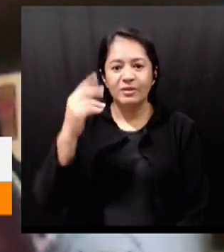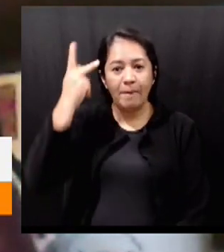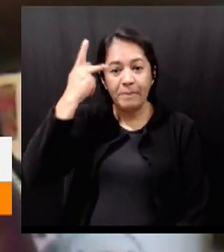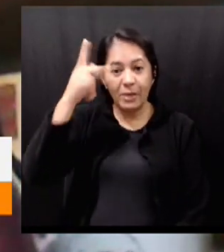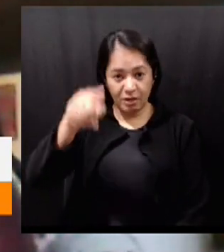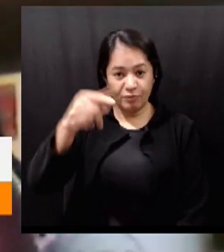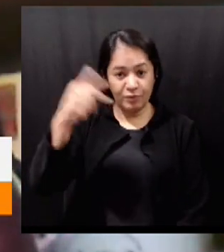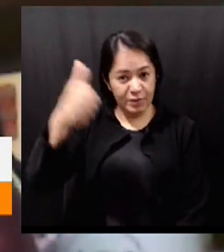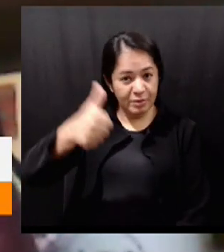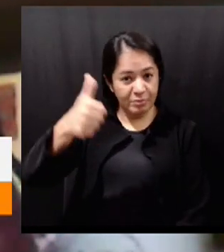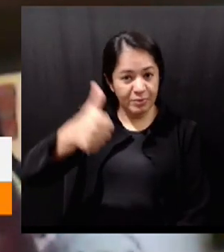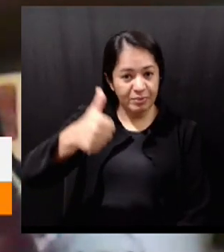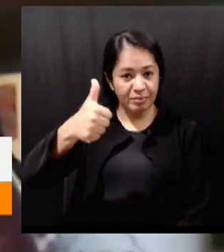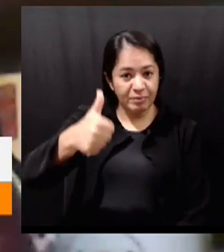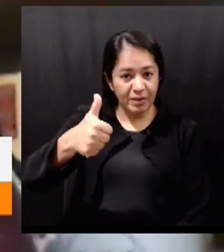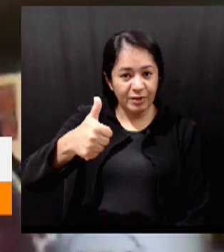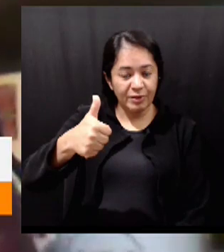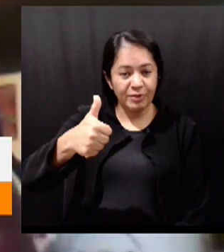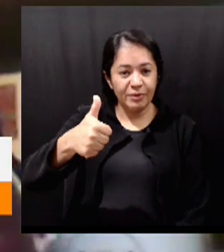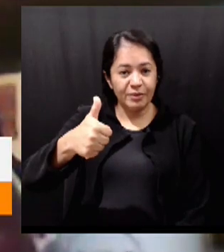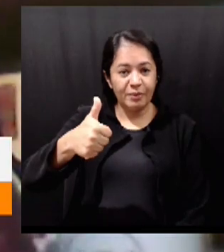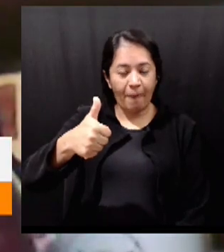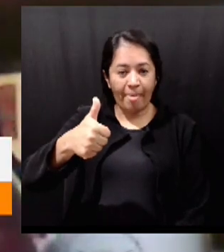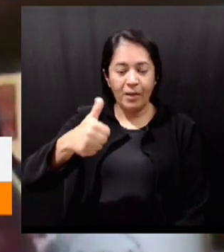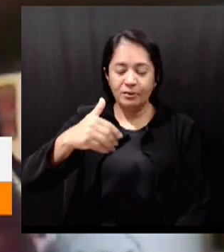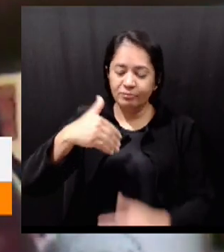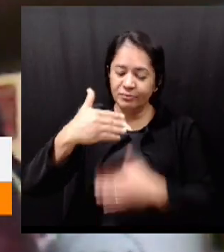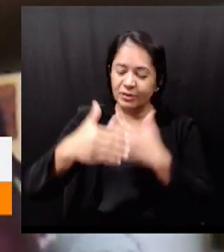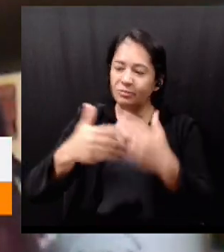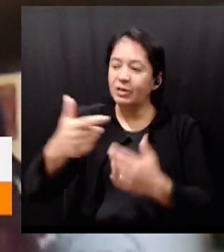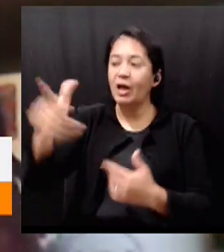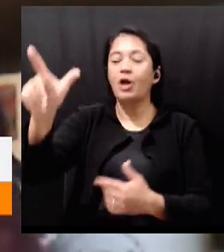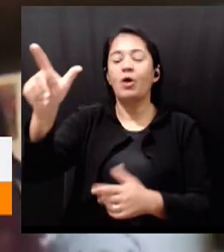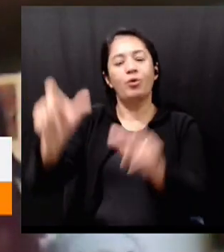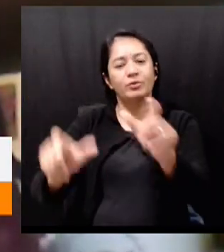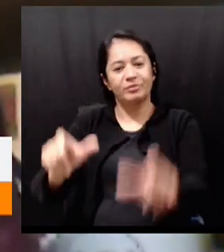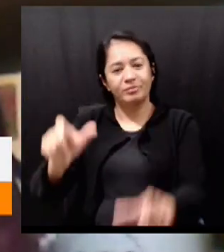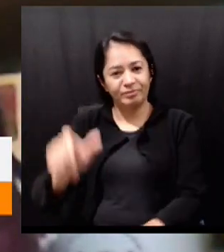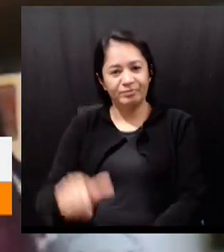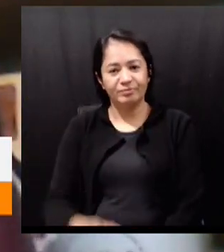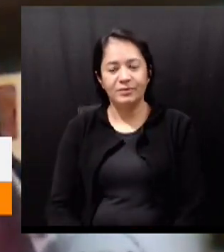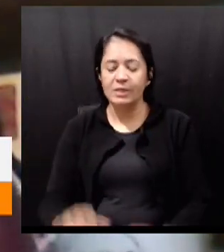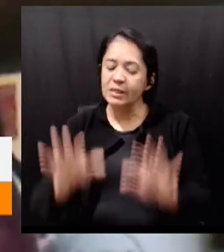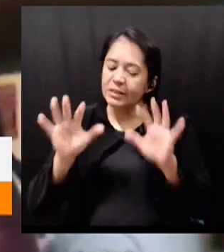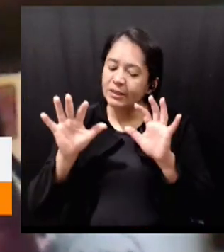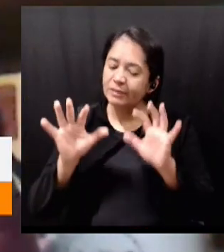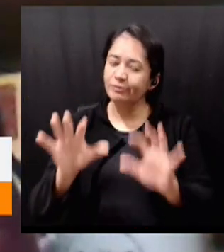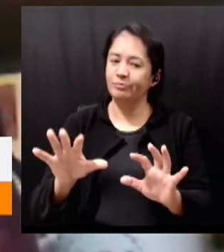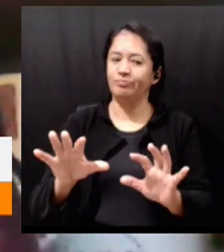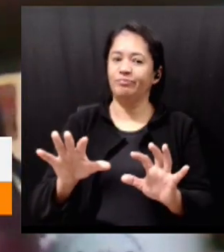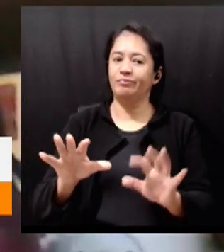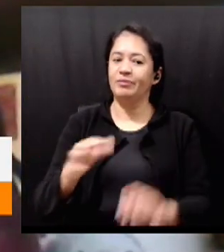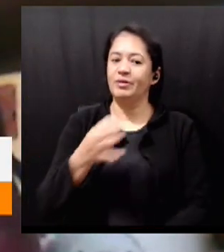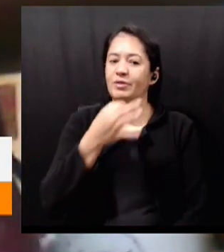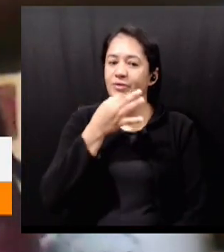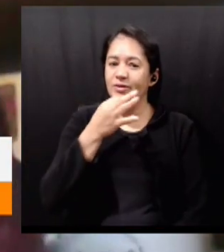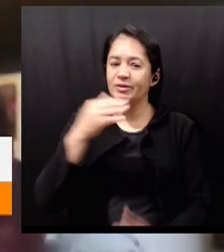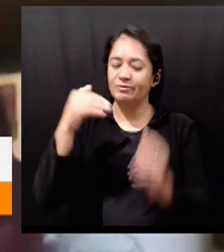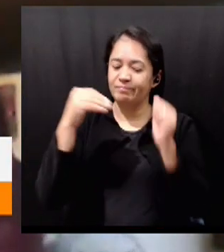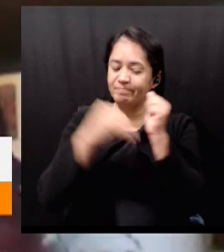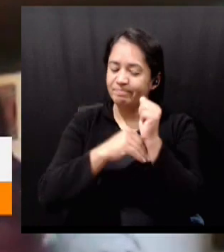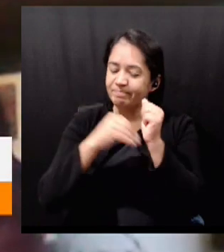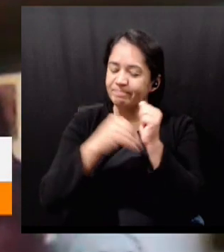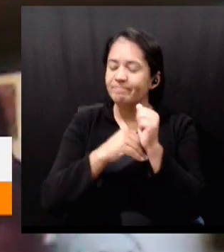primeiramente, depois vem o outro. E isso eu acho que é o segredo.